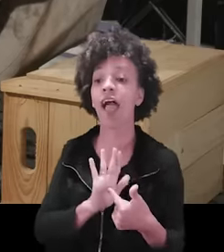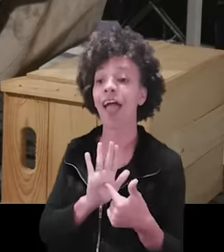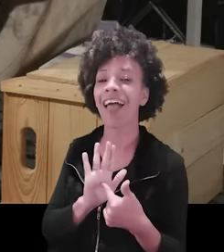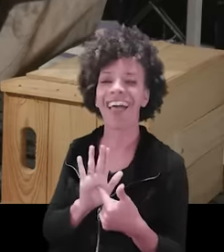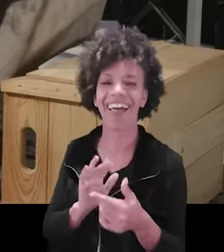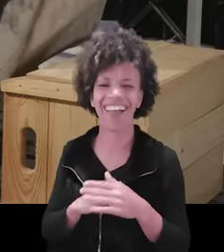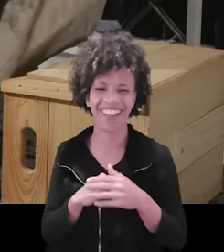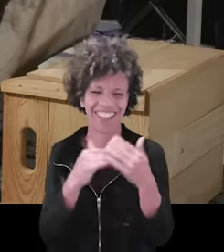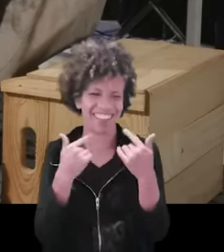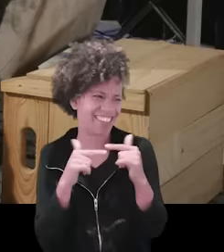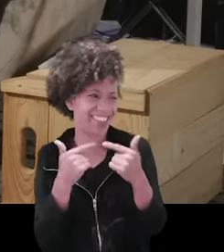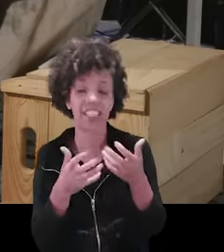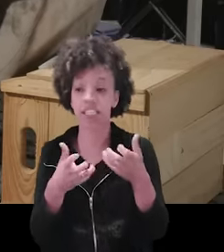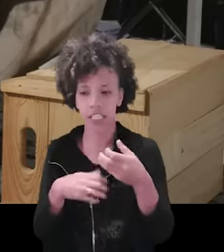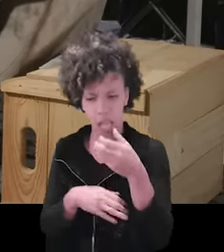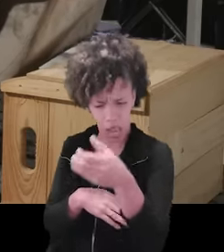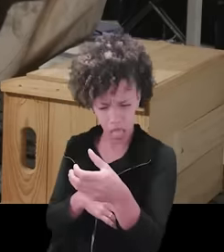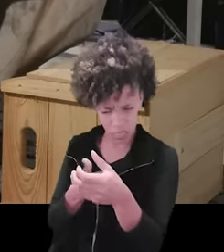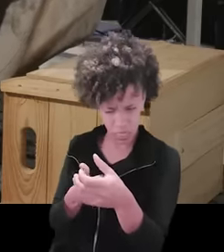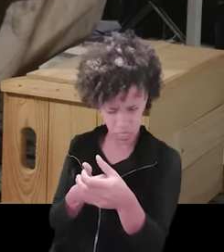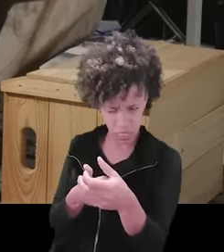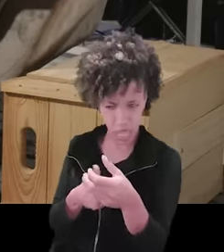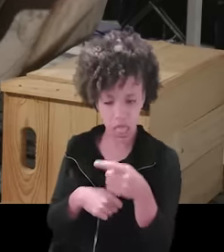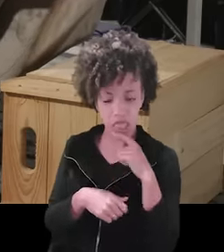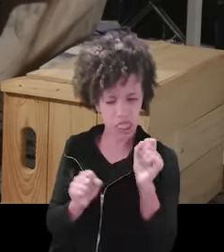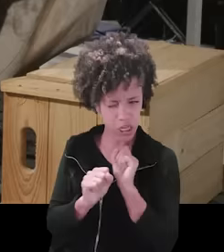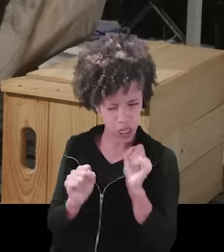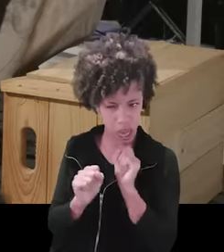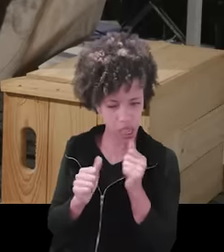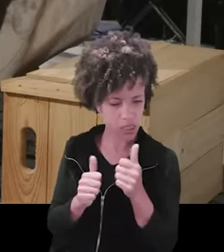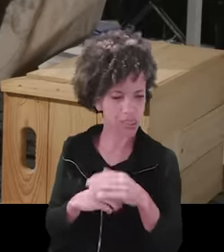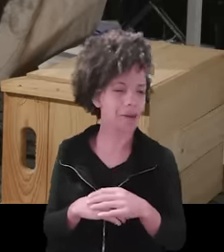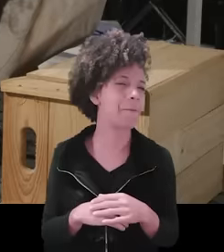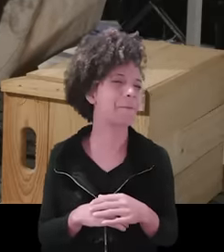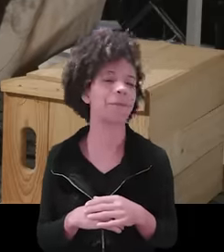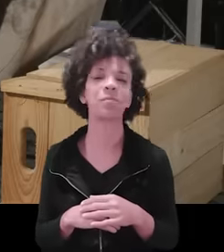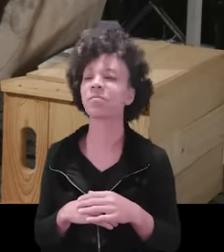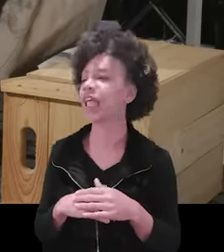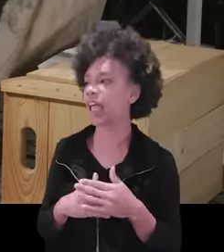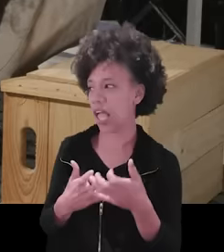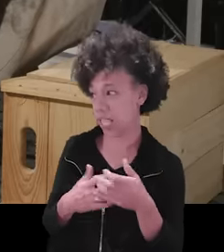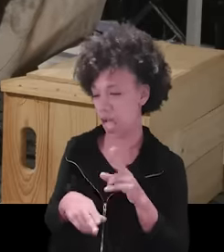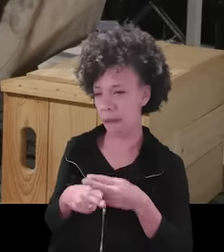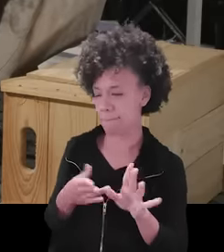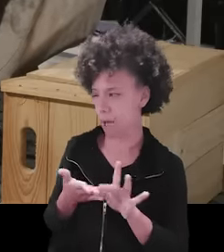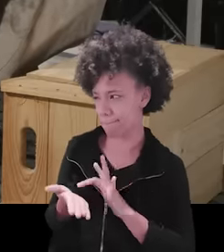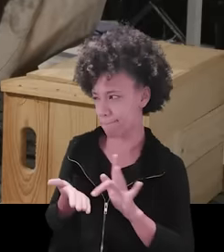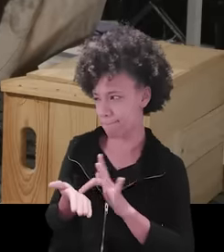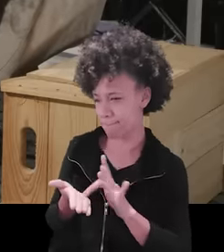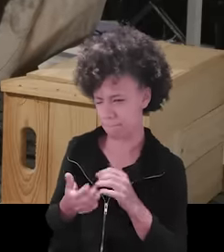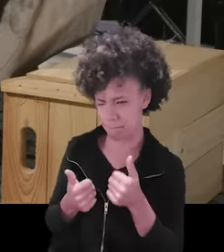criança eles querem um pouquinho espera dessa gelada bem boa quer ver uma